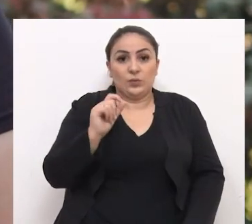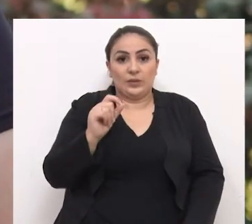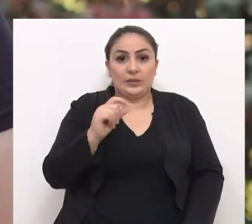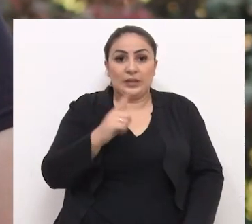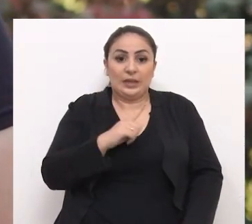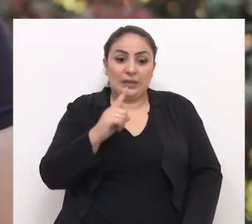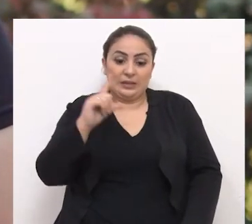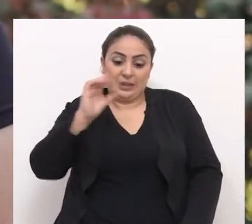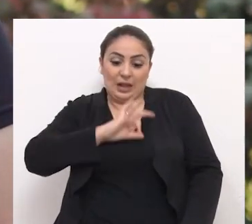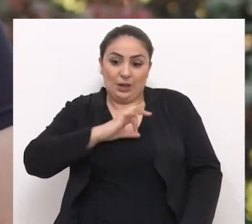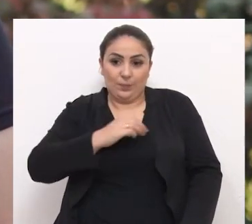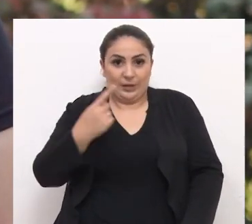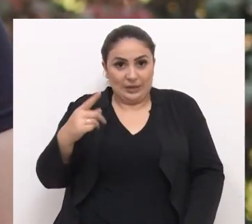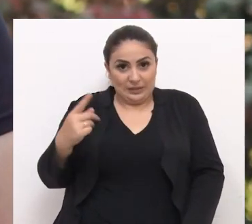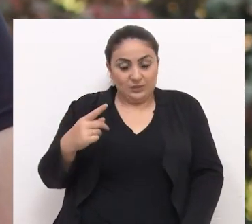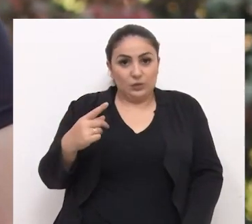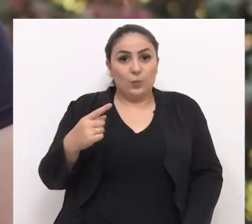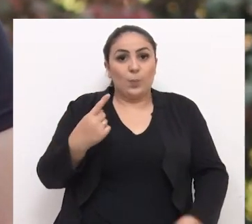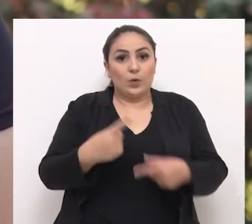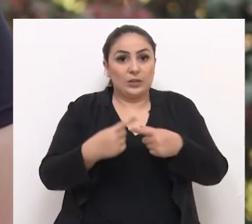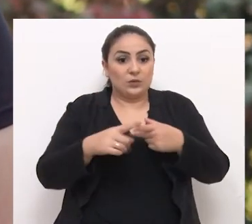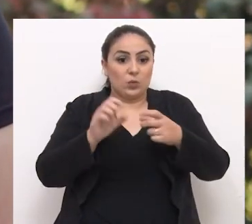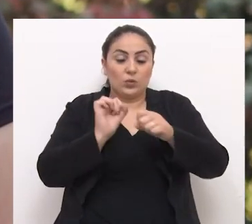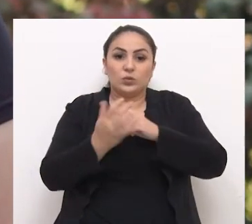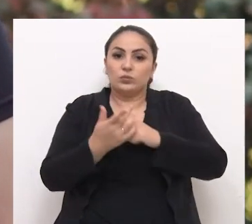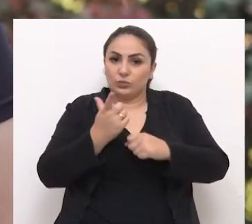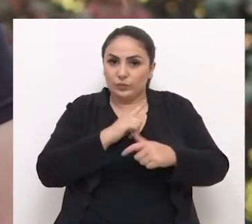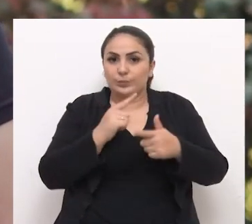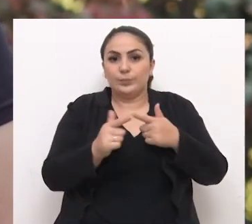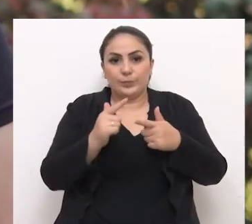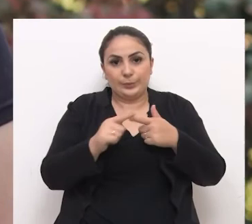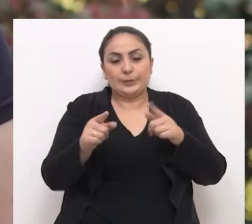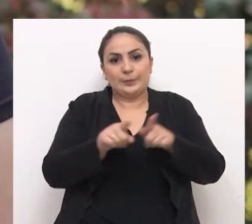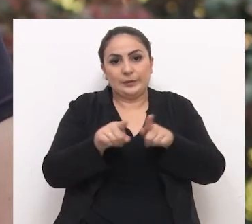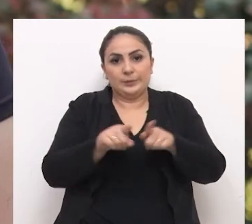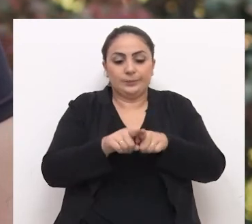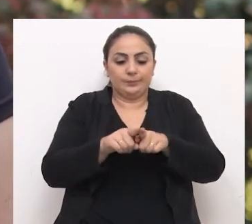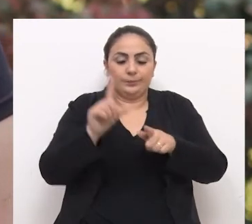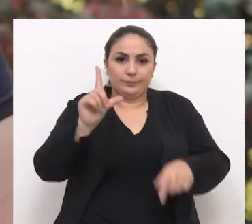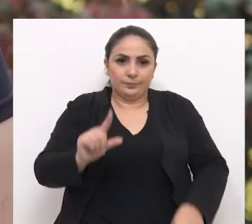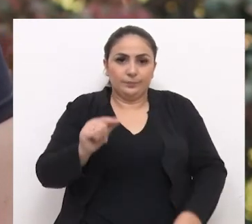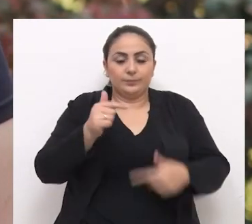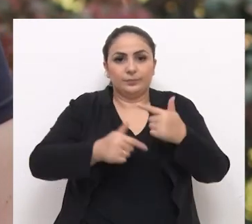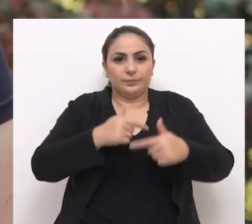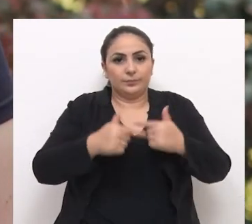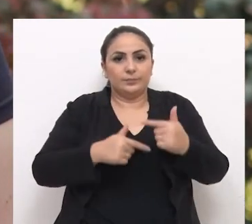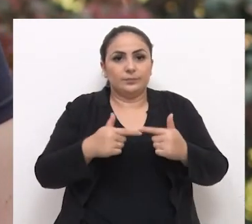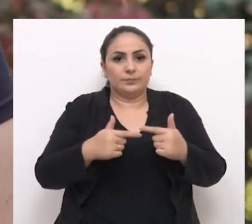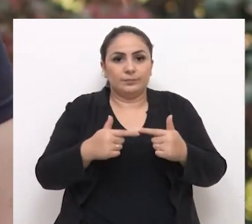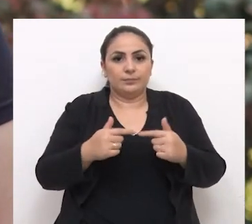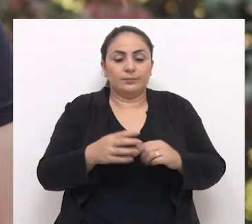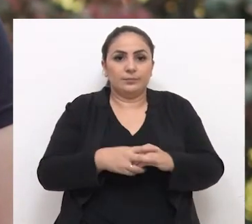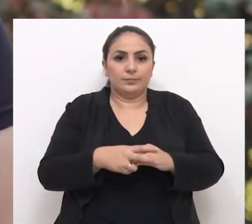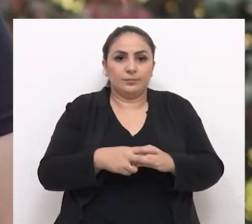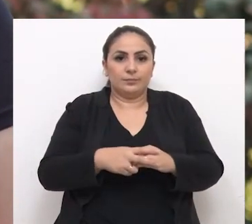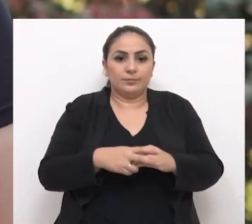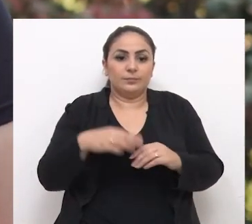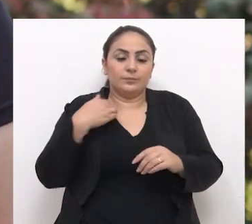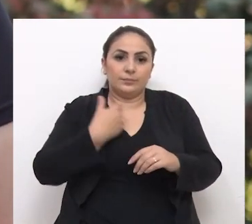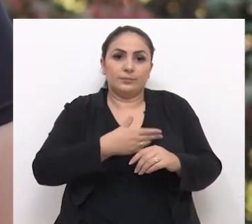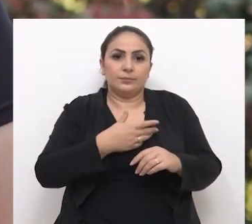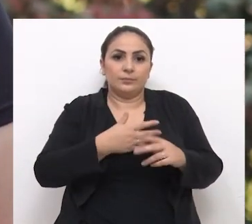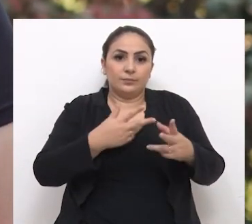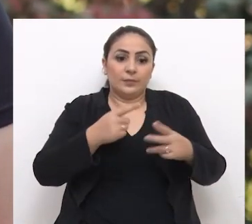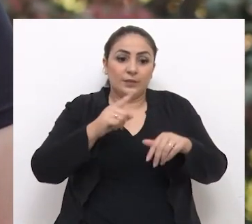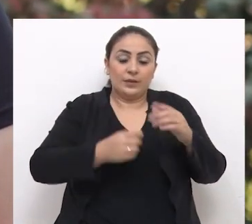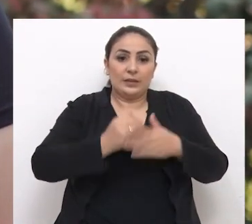município. Então vai ser renda para eles, porque em meio à pandemia eles tiveram esse problema, né, de trabalhar com resíduo.